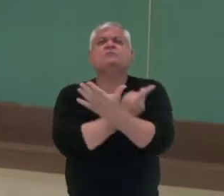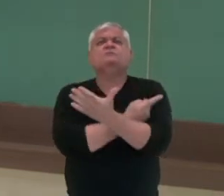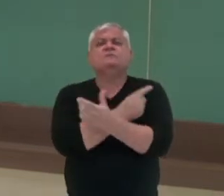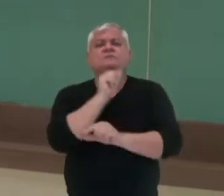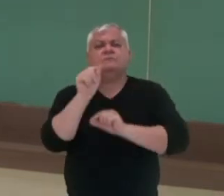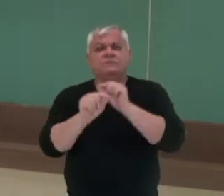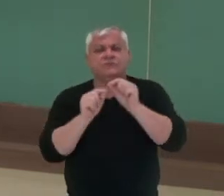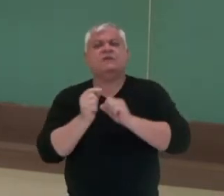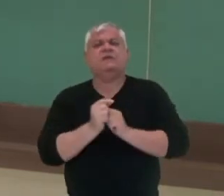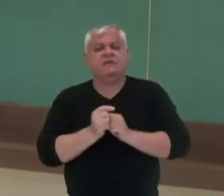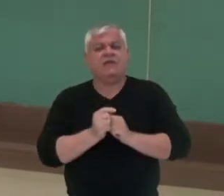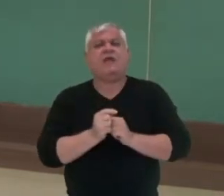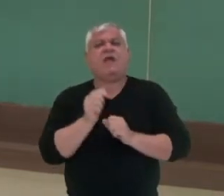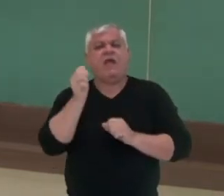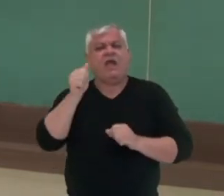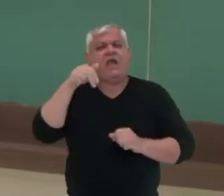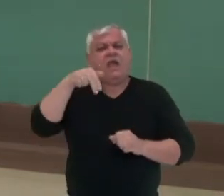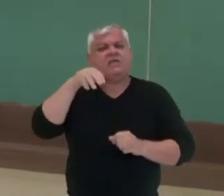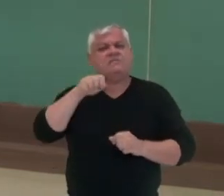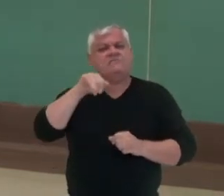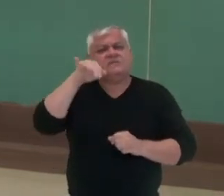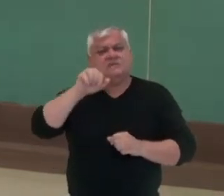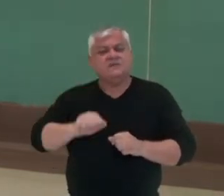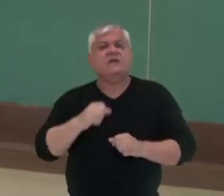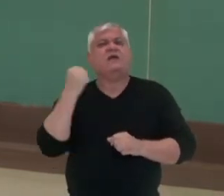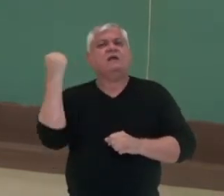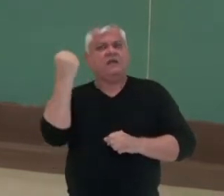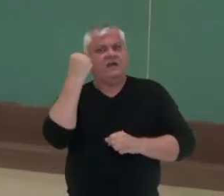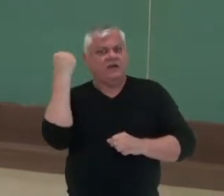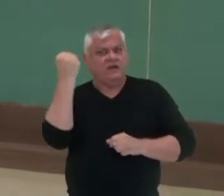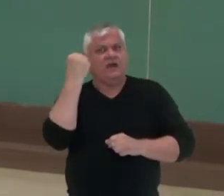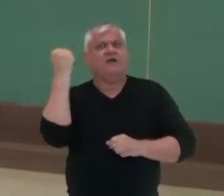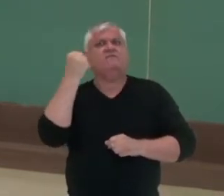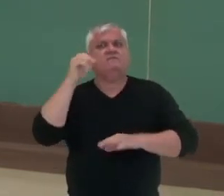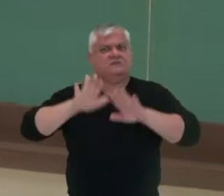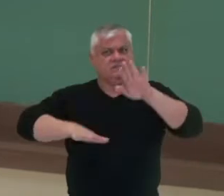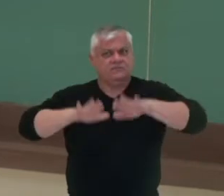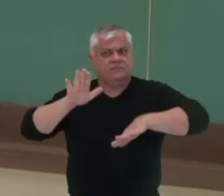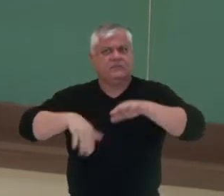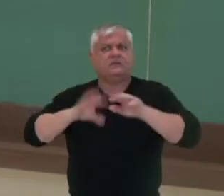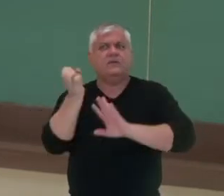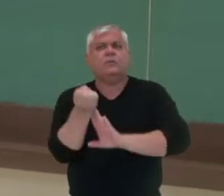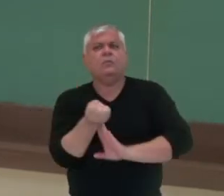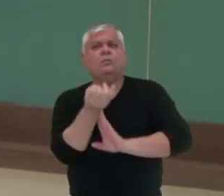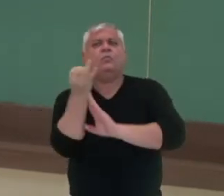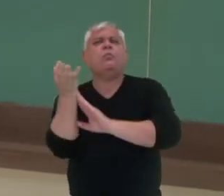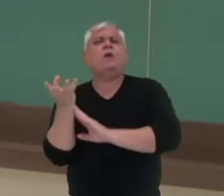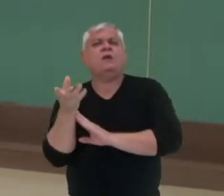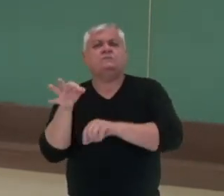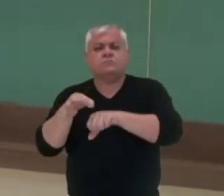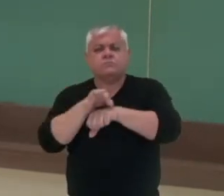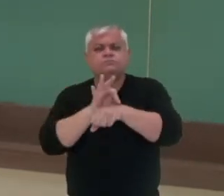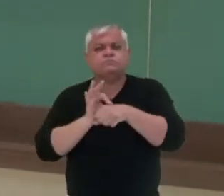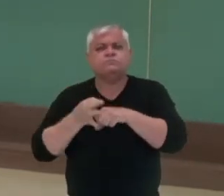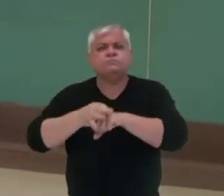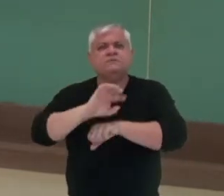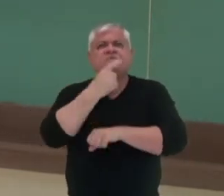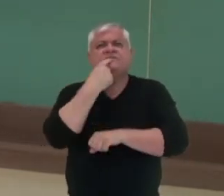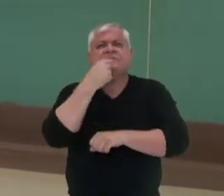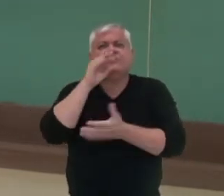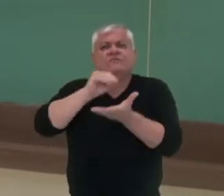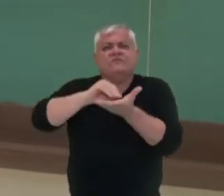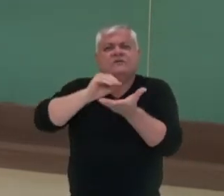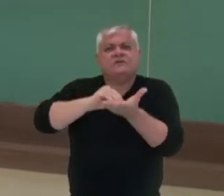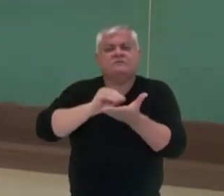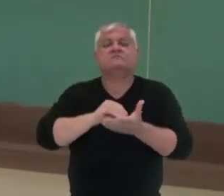uma doença até grave, dependendo da quantidade de glóbulos vermelhos que você não tem,